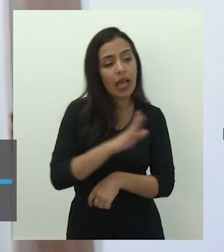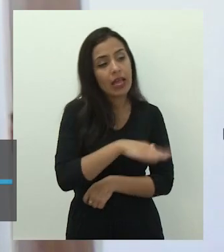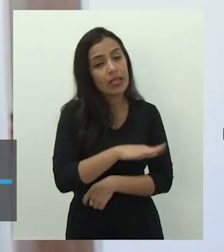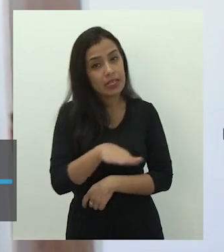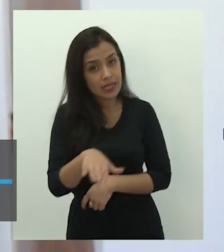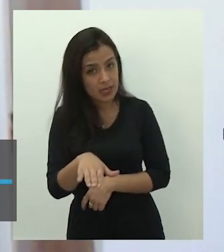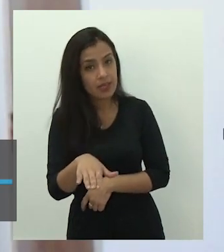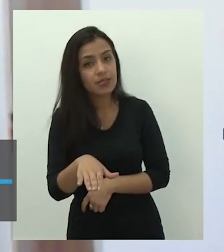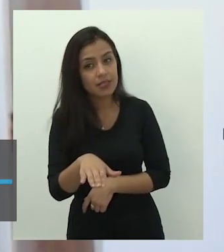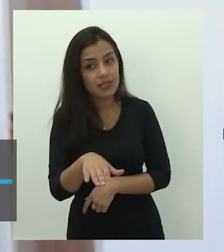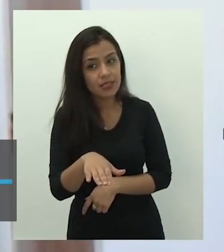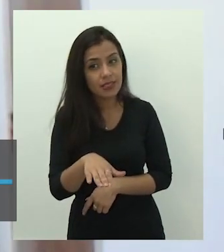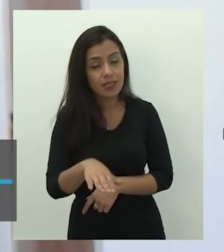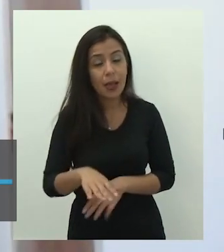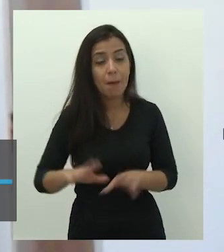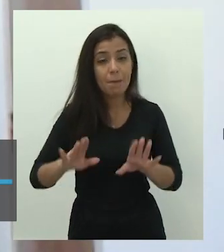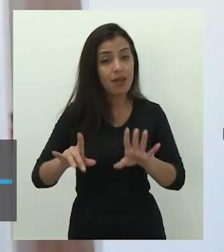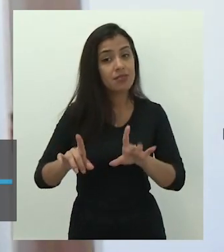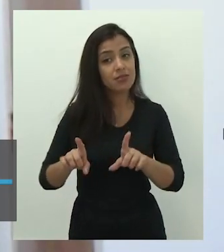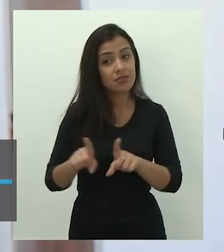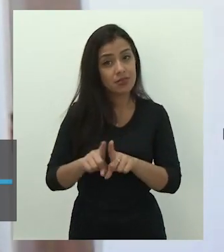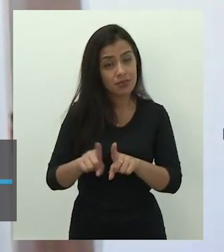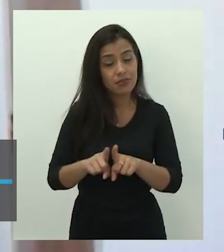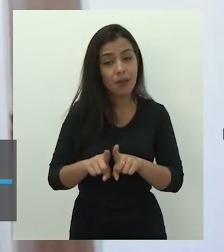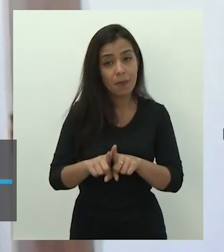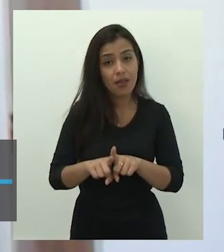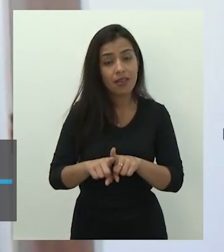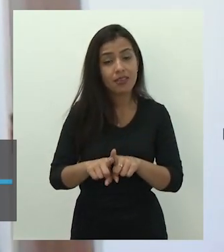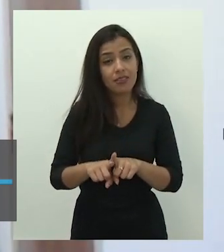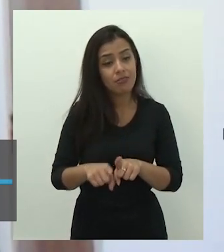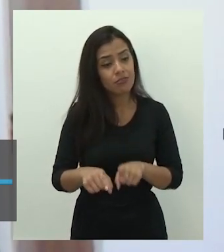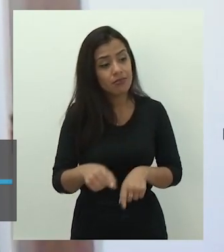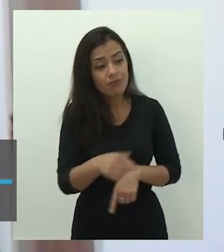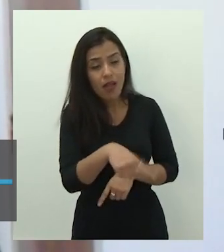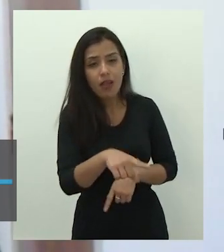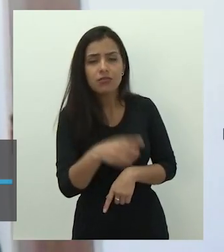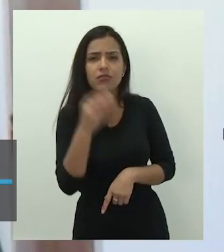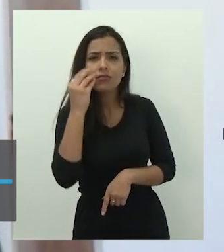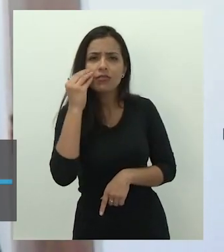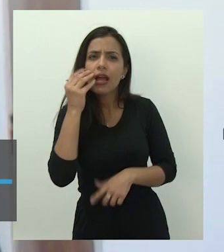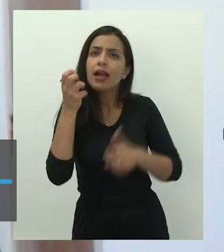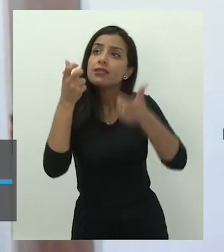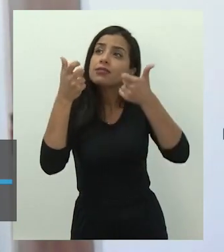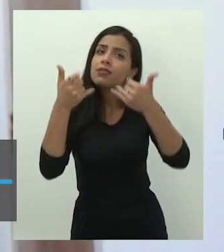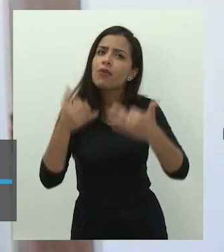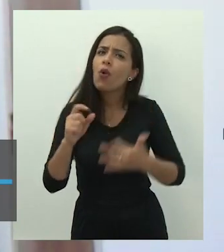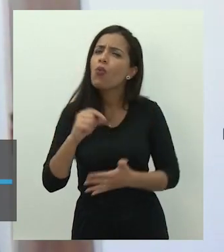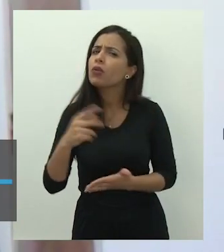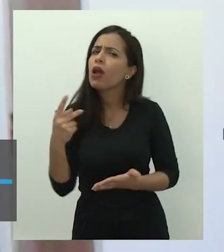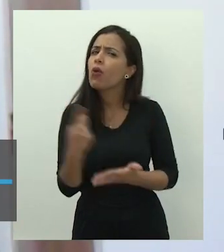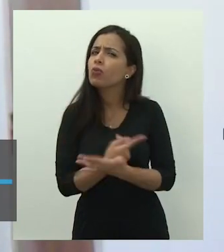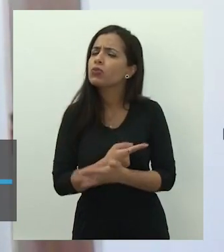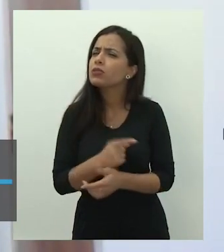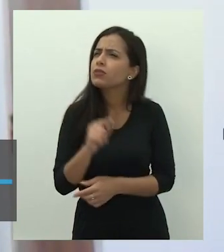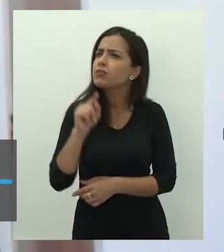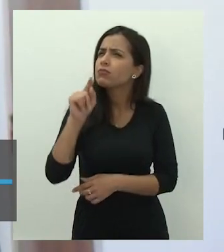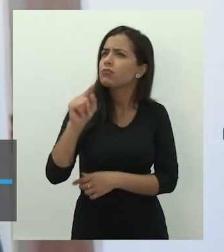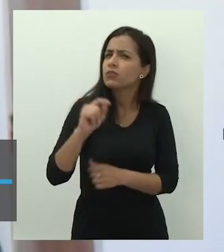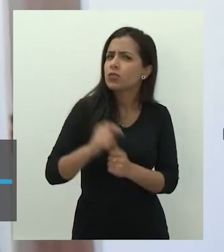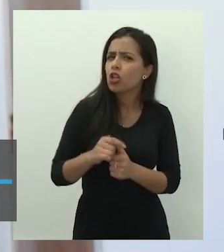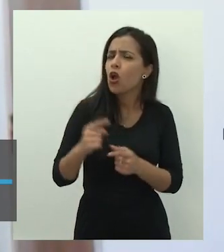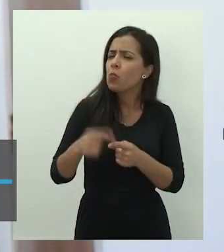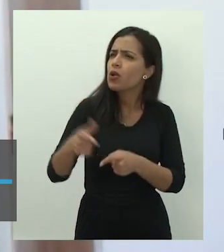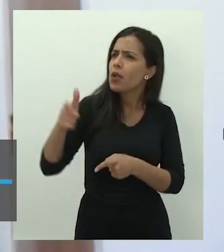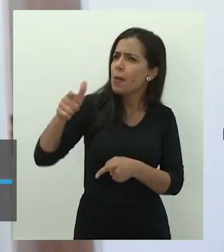compreendem as regularidades, mas se elas são capazes de descrever o que está acontecendo naquela regularidade. Por que